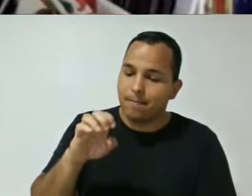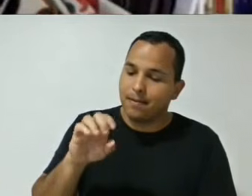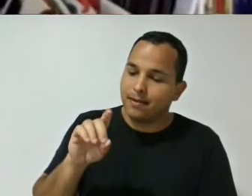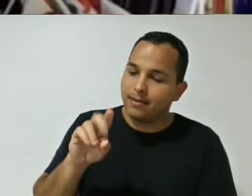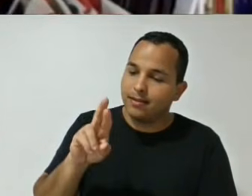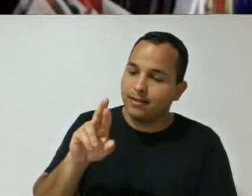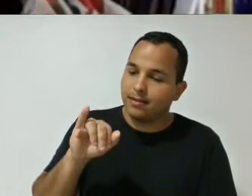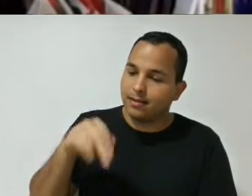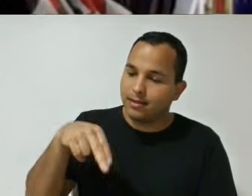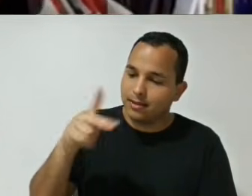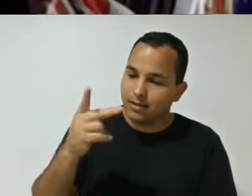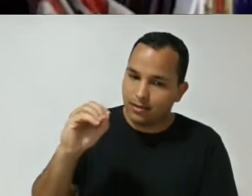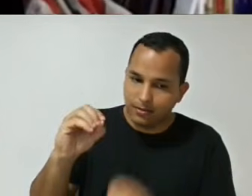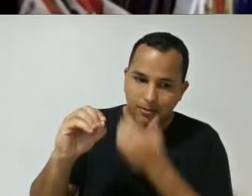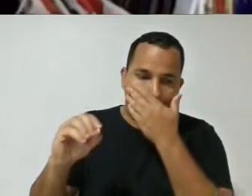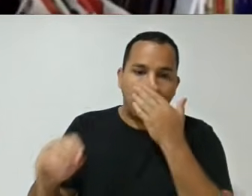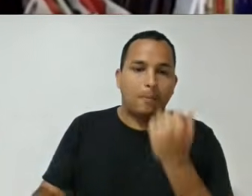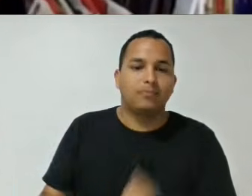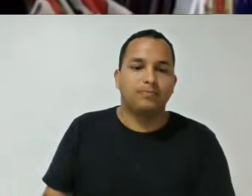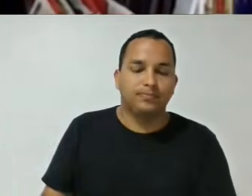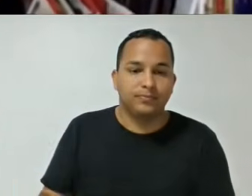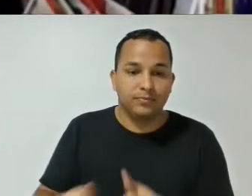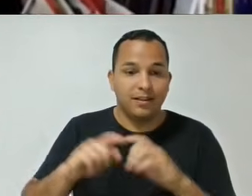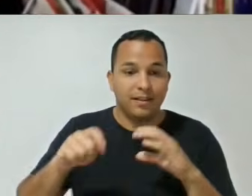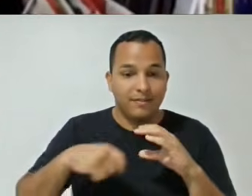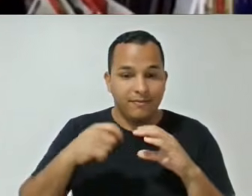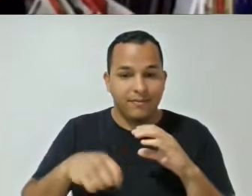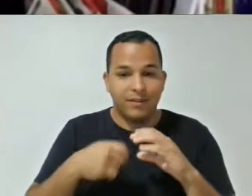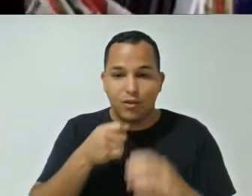que fazia o Pedrinho. vídeo comentado.